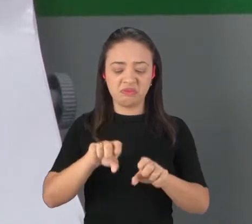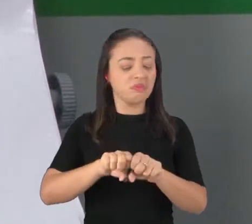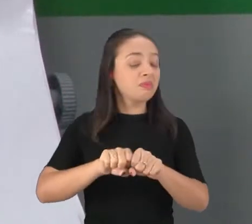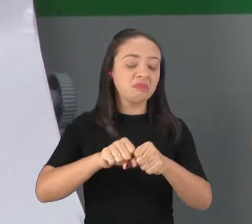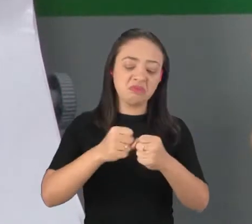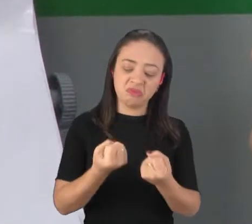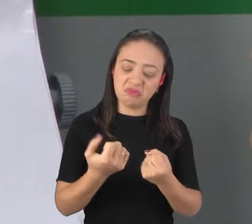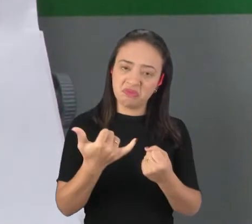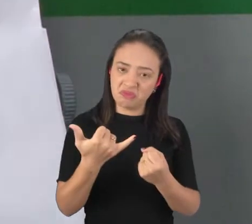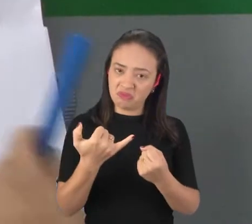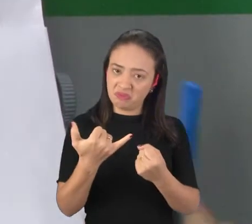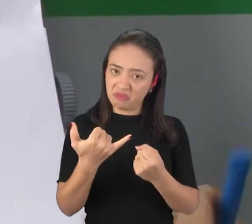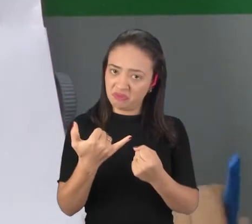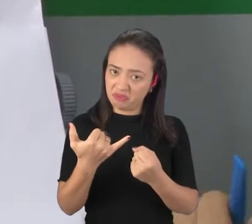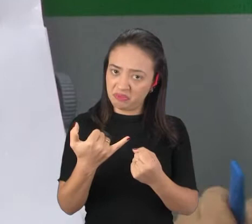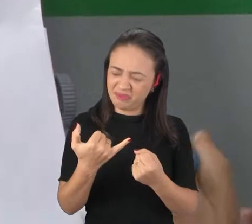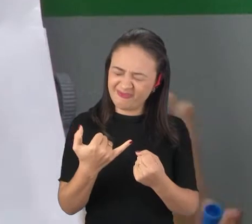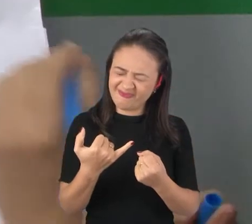caneta.